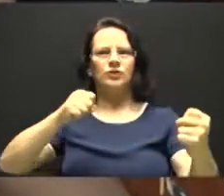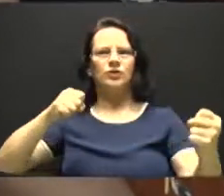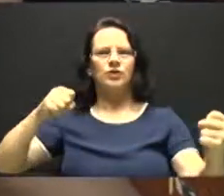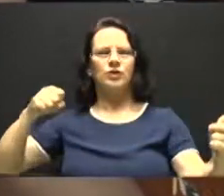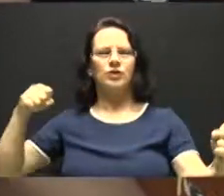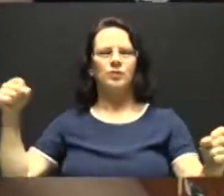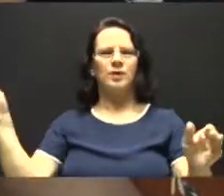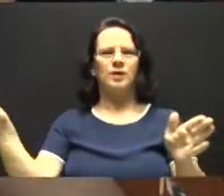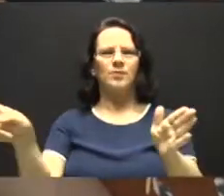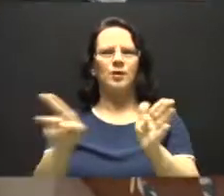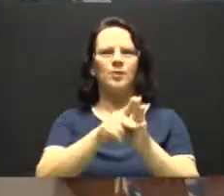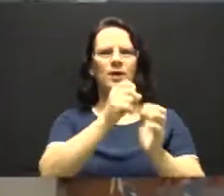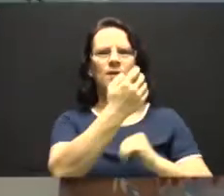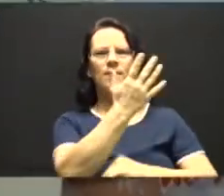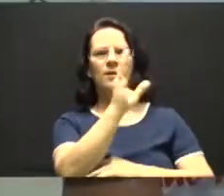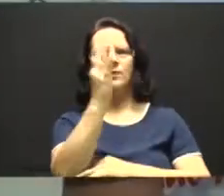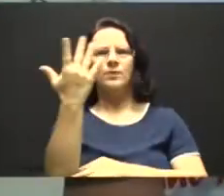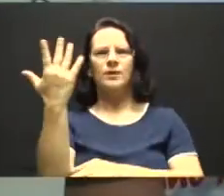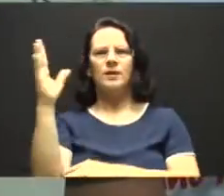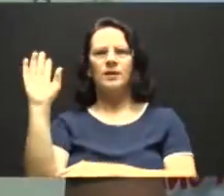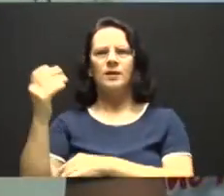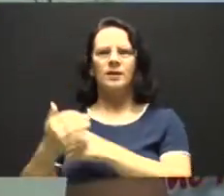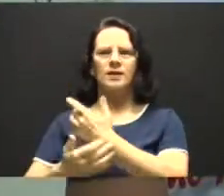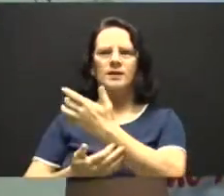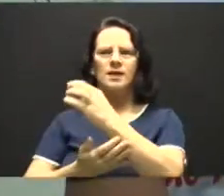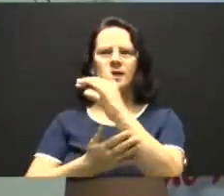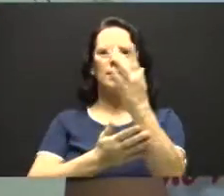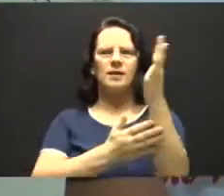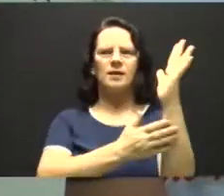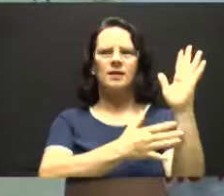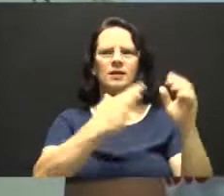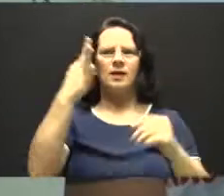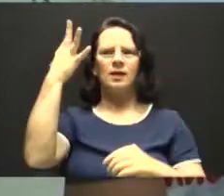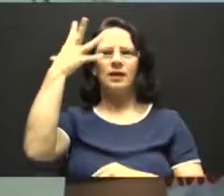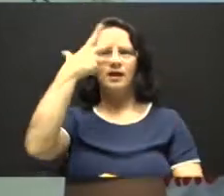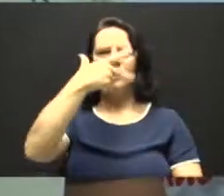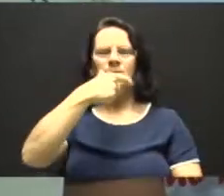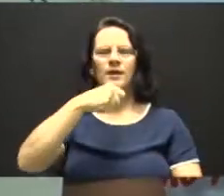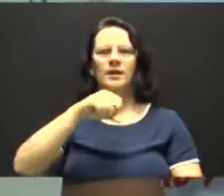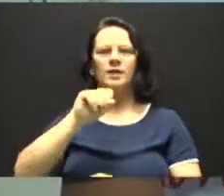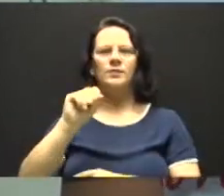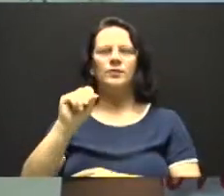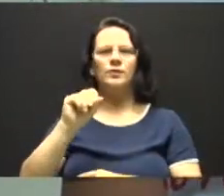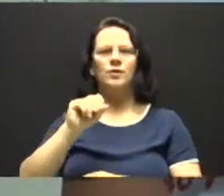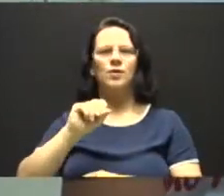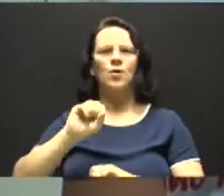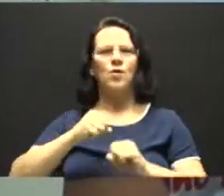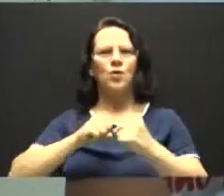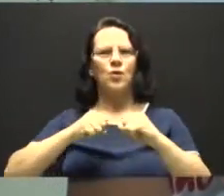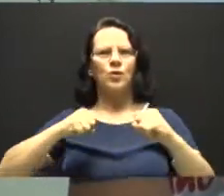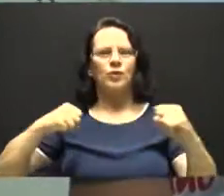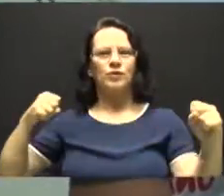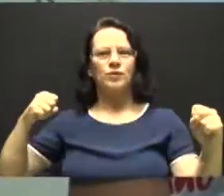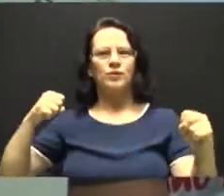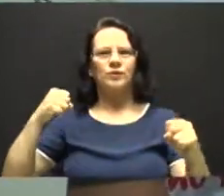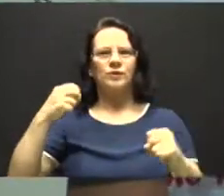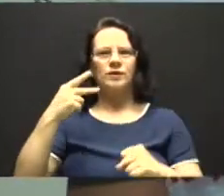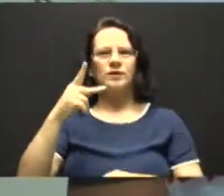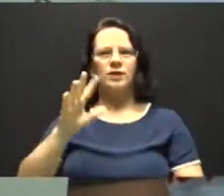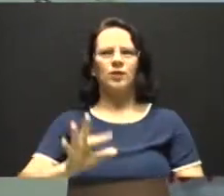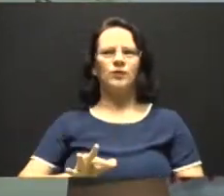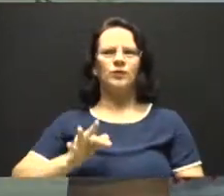chicão recebendo a própria meta é só futebol em tudo o